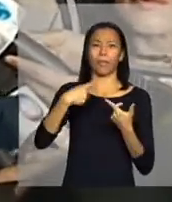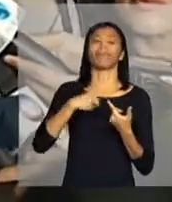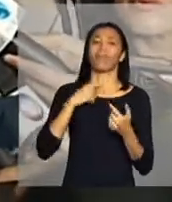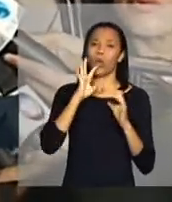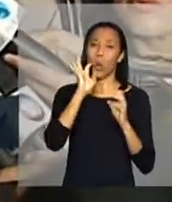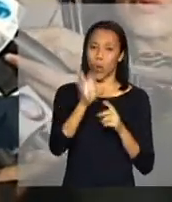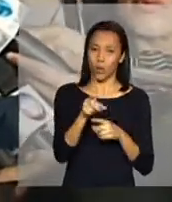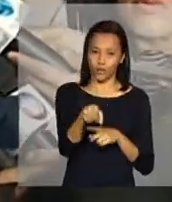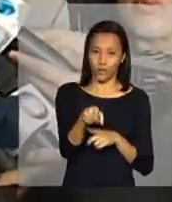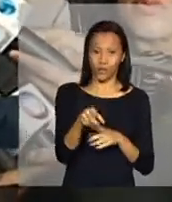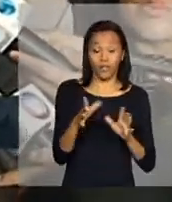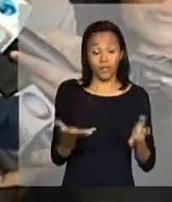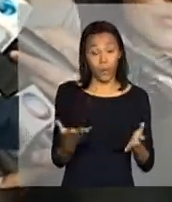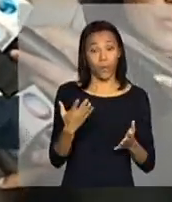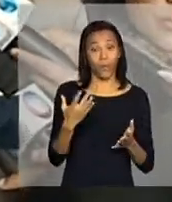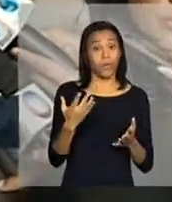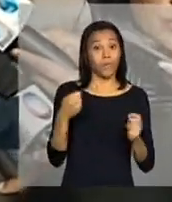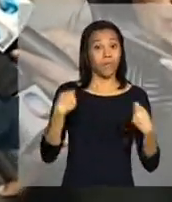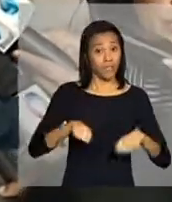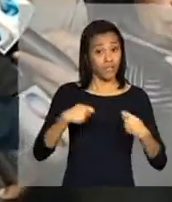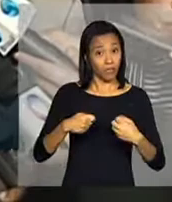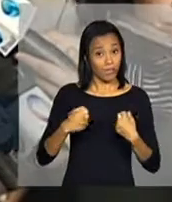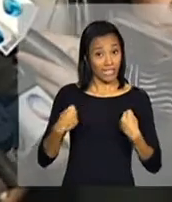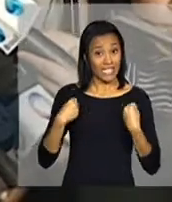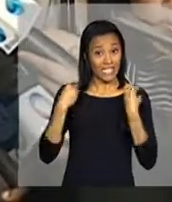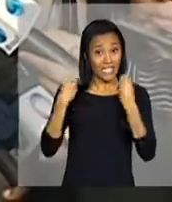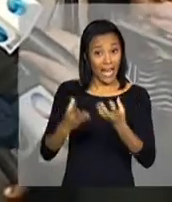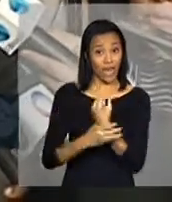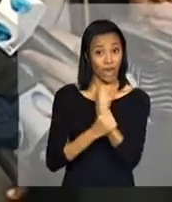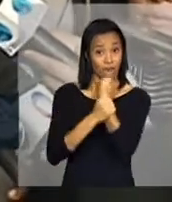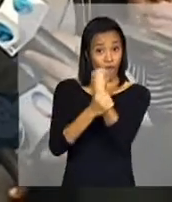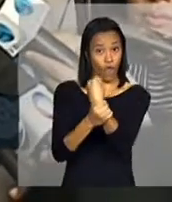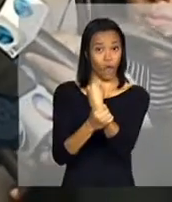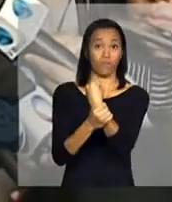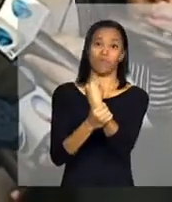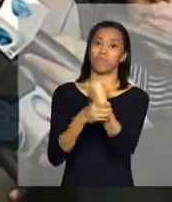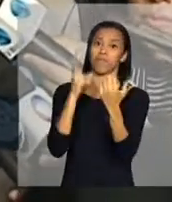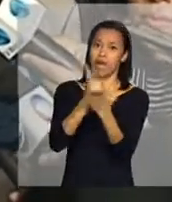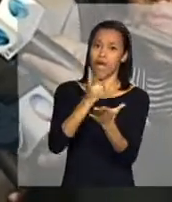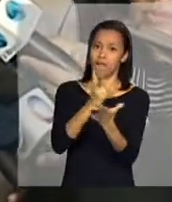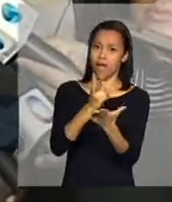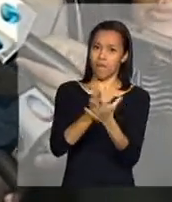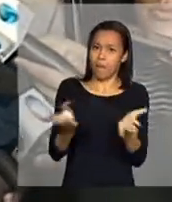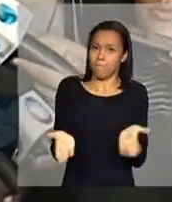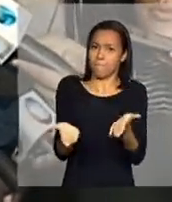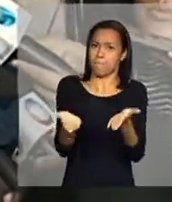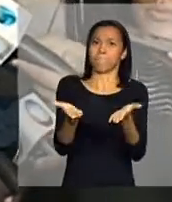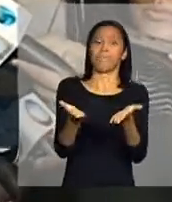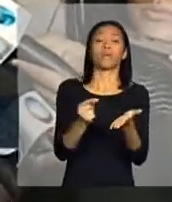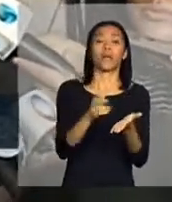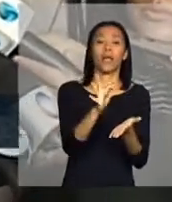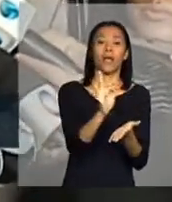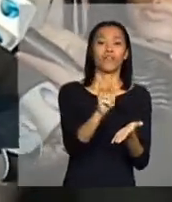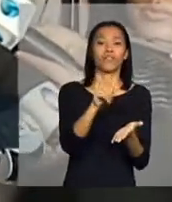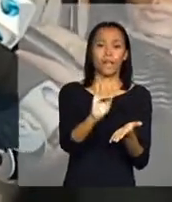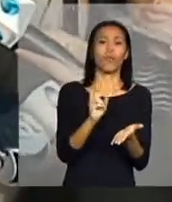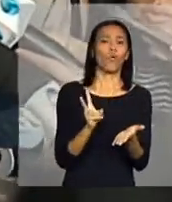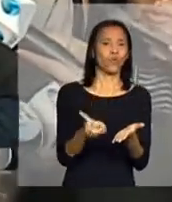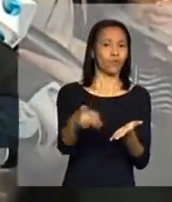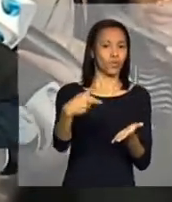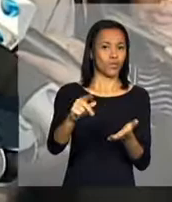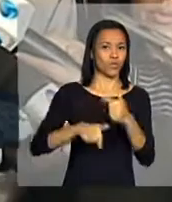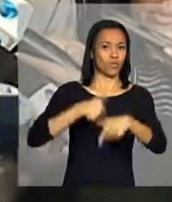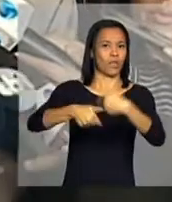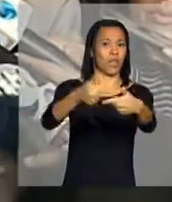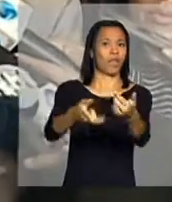que exige que nós, primeiro, fortaleçamos a FUNAI. É de fundamental importância que a FUNAI seja fortalecida para que possa cumprir o seu papel. E, de outro lado,